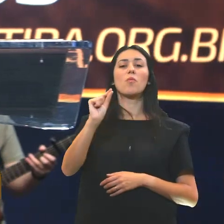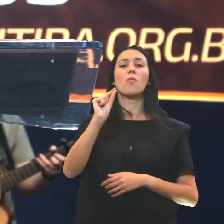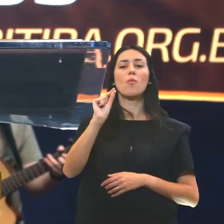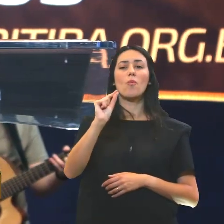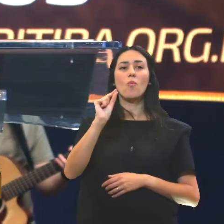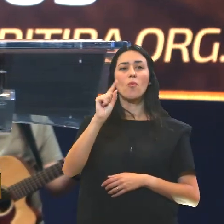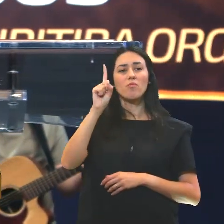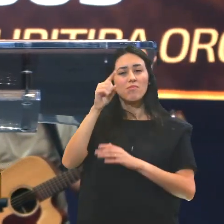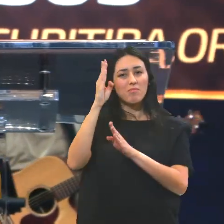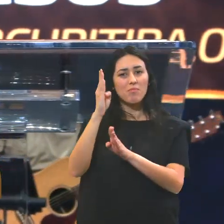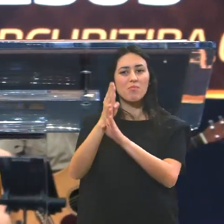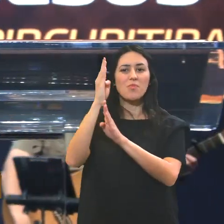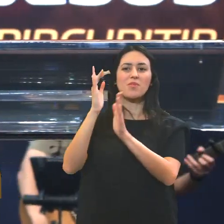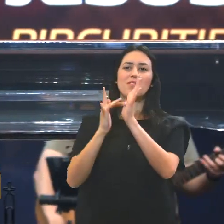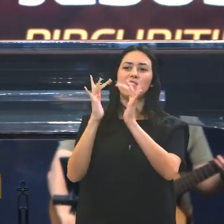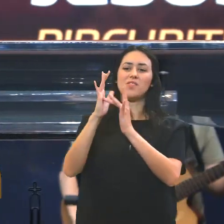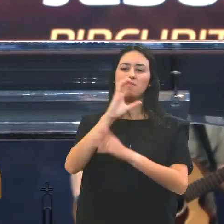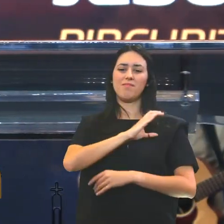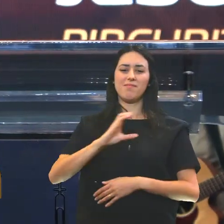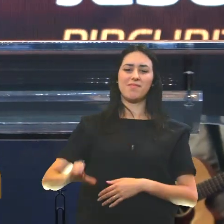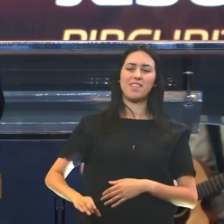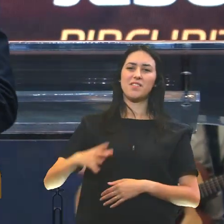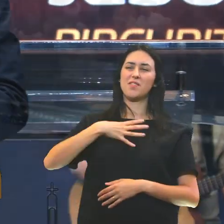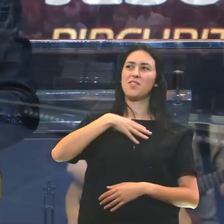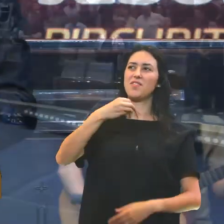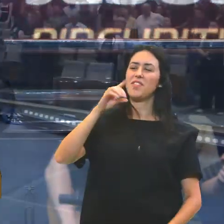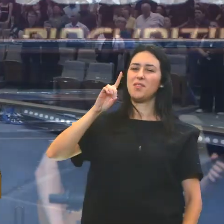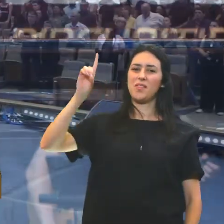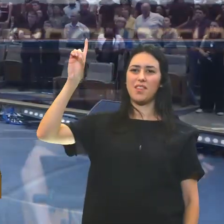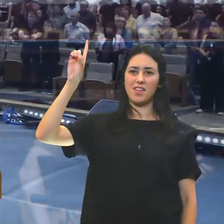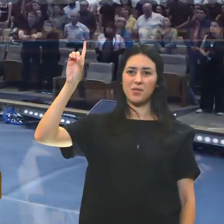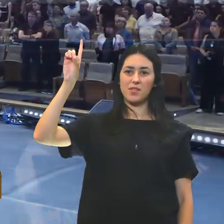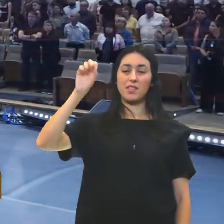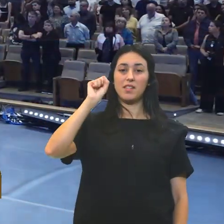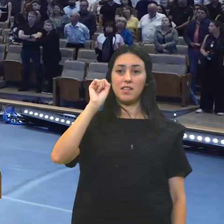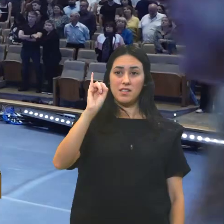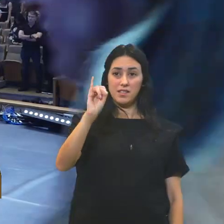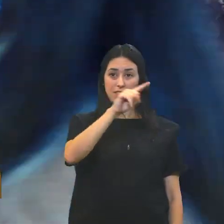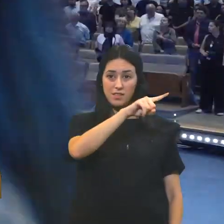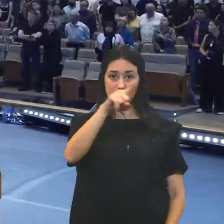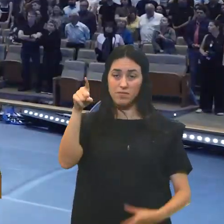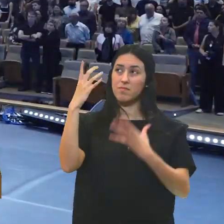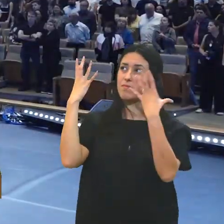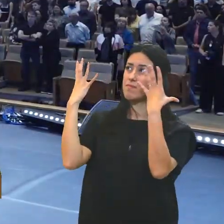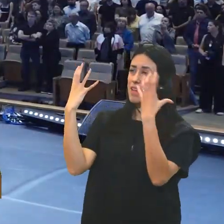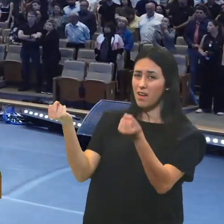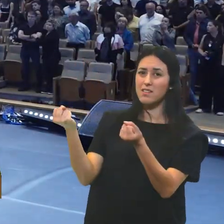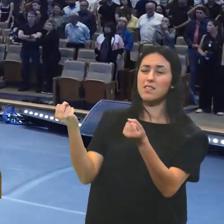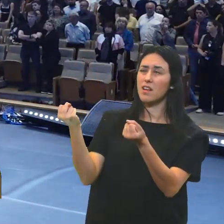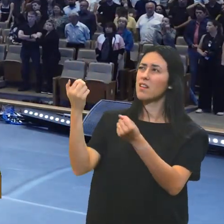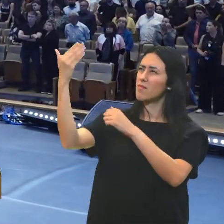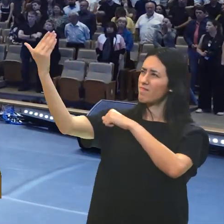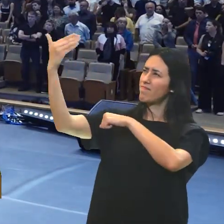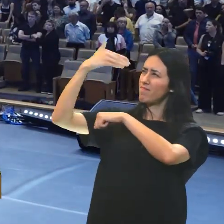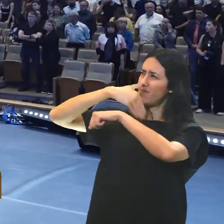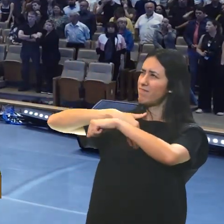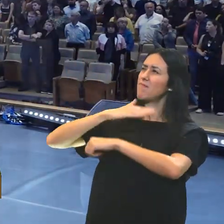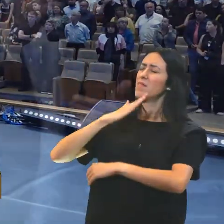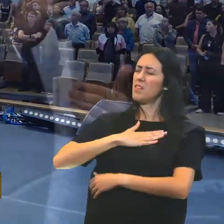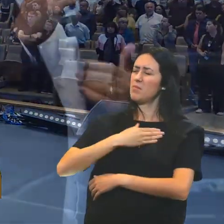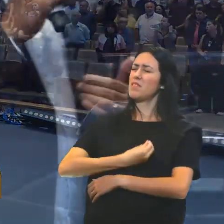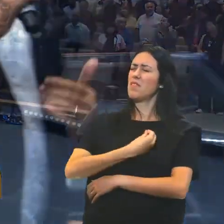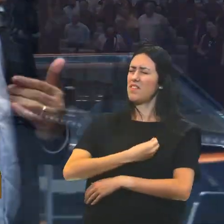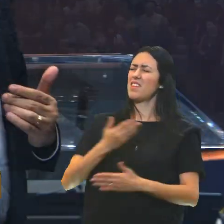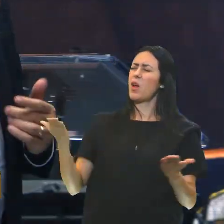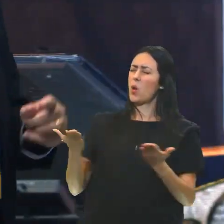Jesus Cristo, o Filho de Deus. Se você o aceitar, se você convidá-lo para que ele entre na sua vida